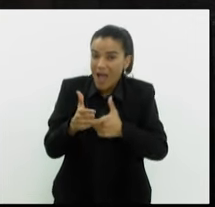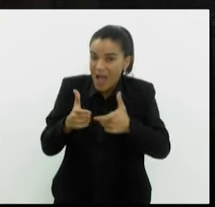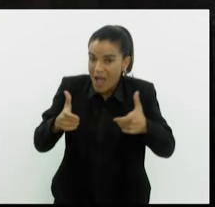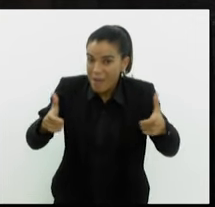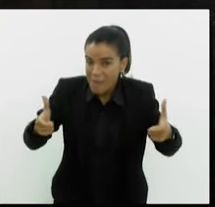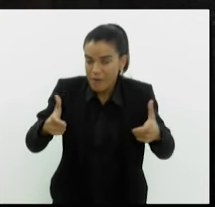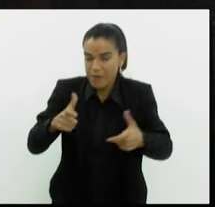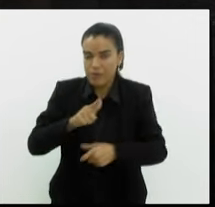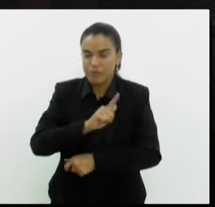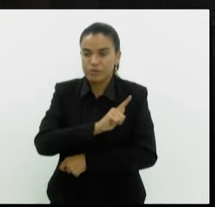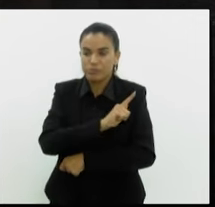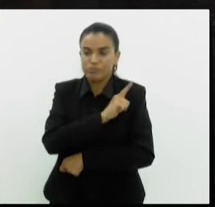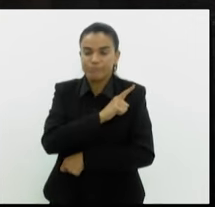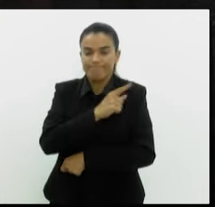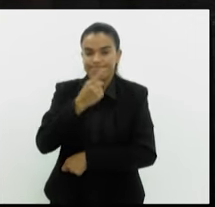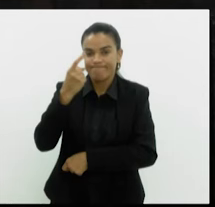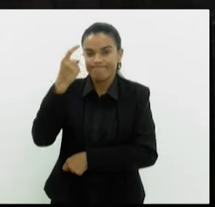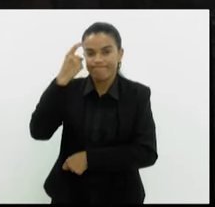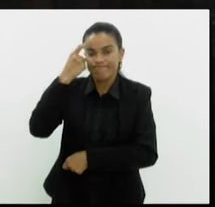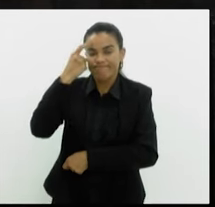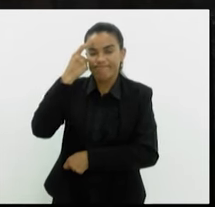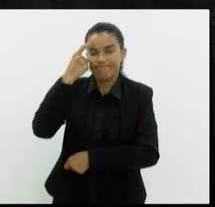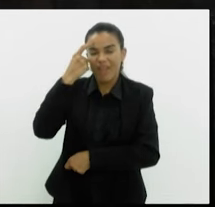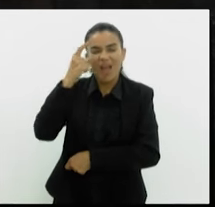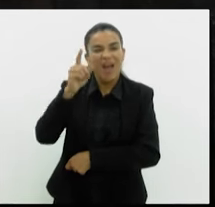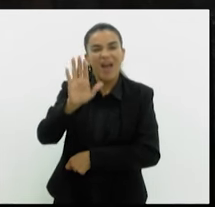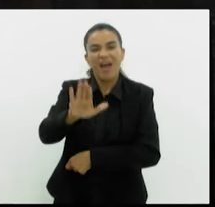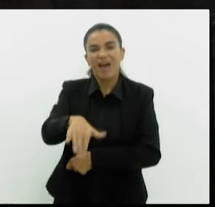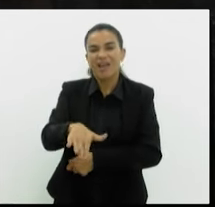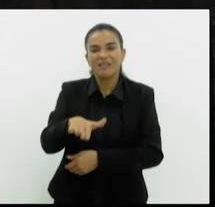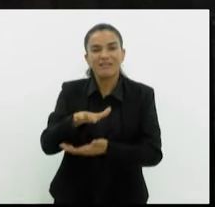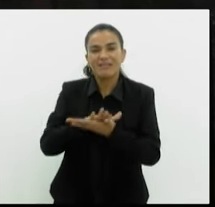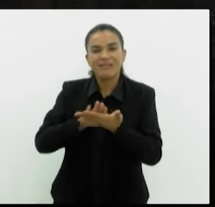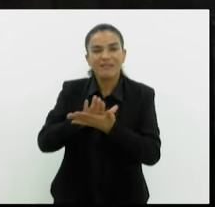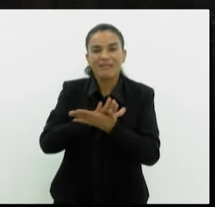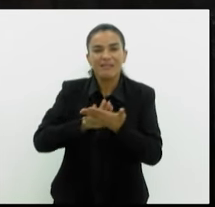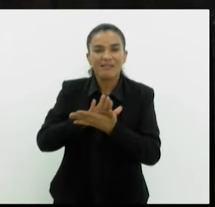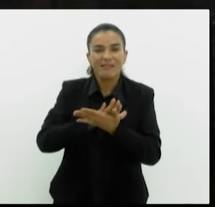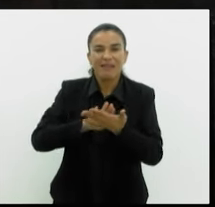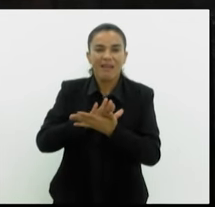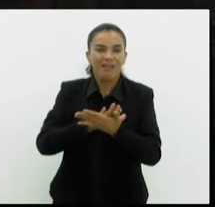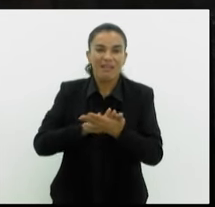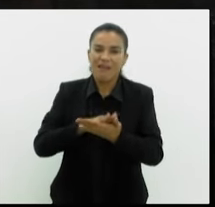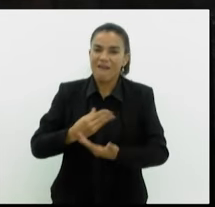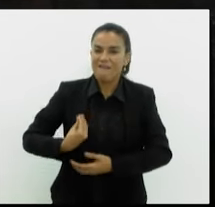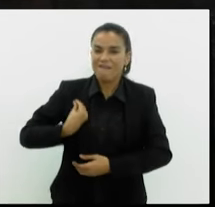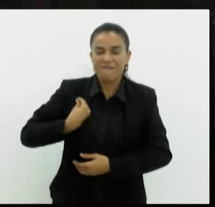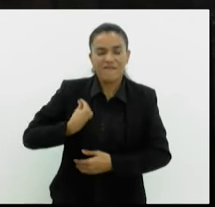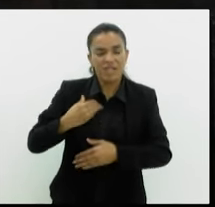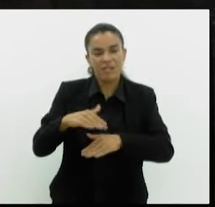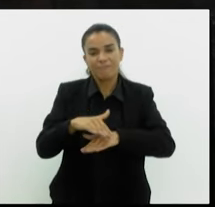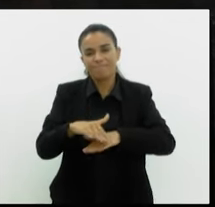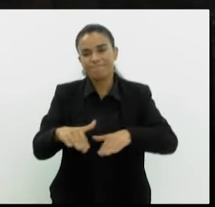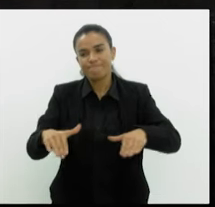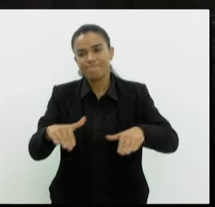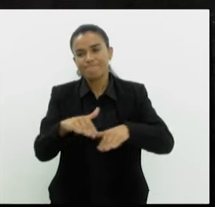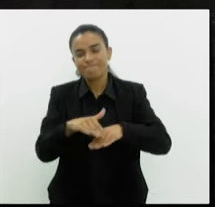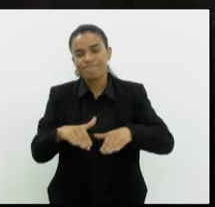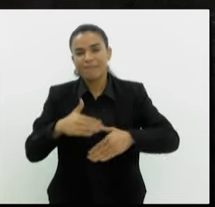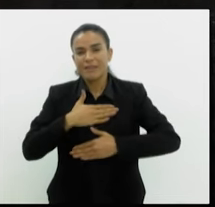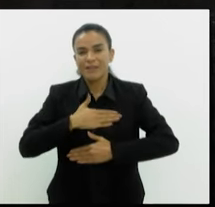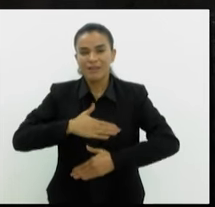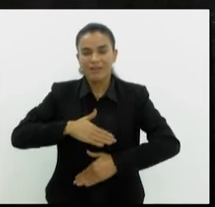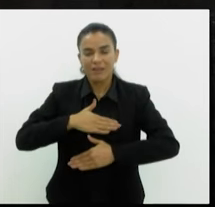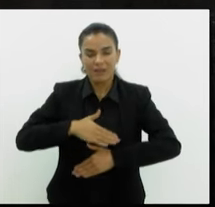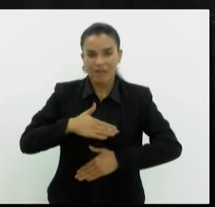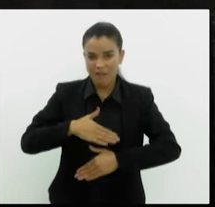gestores acham que nada está acontecendo, que a vida está tranquila, que dinheiro